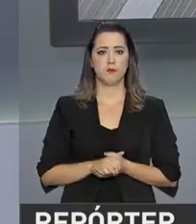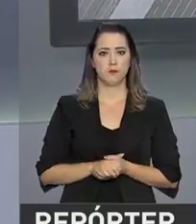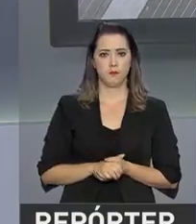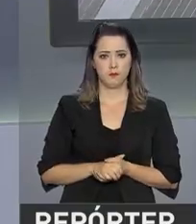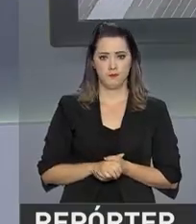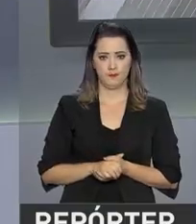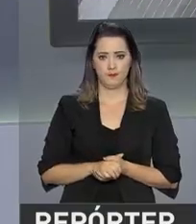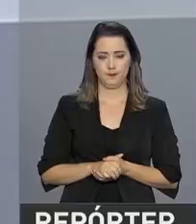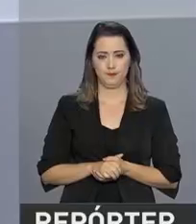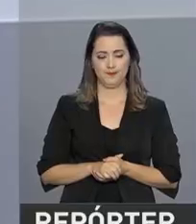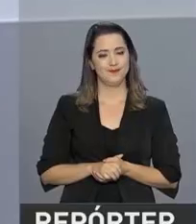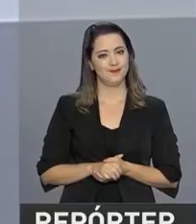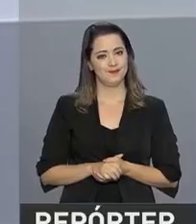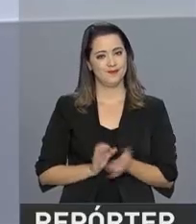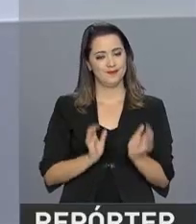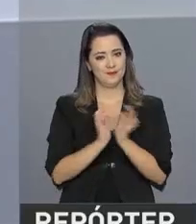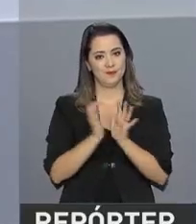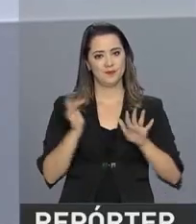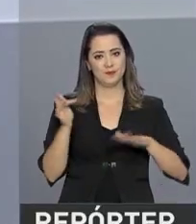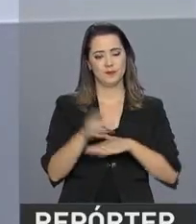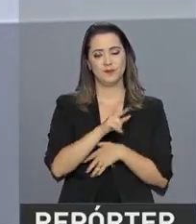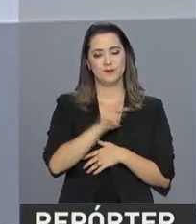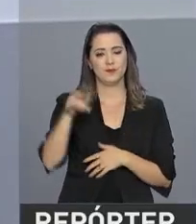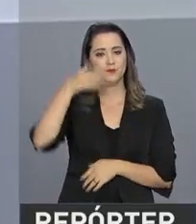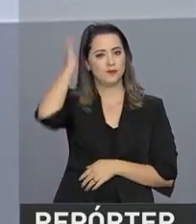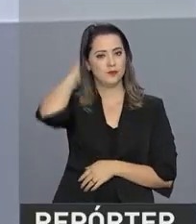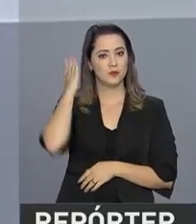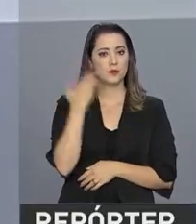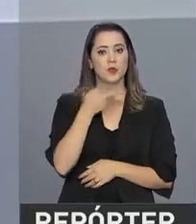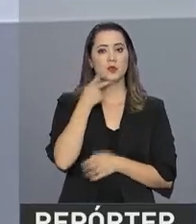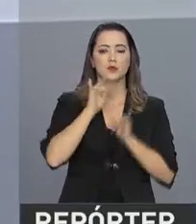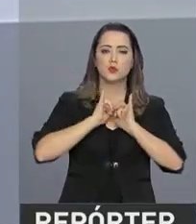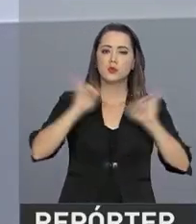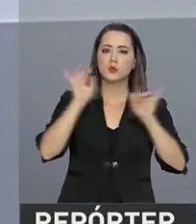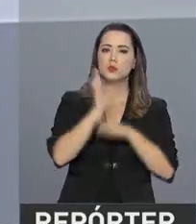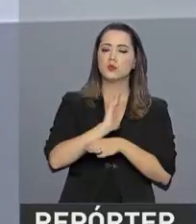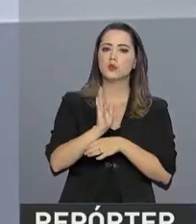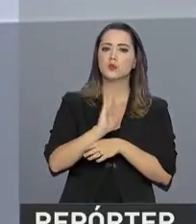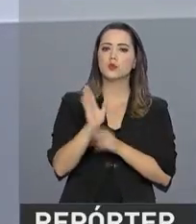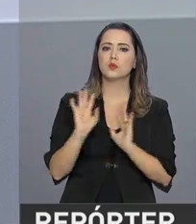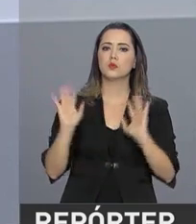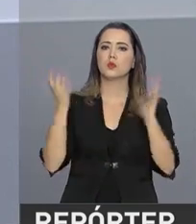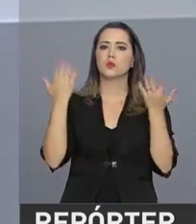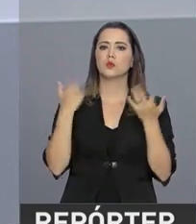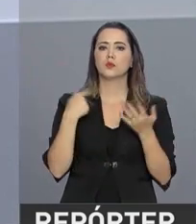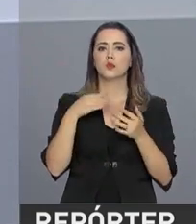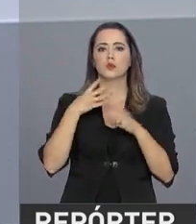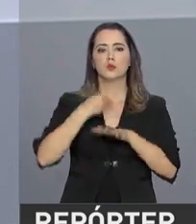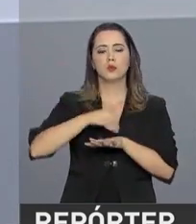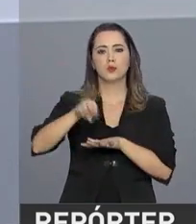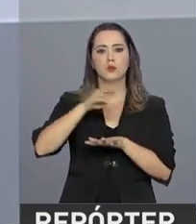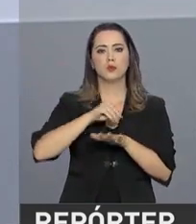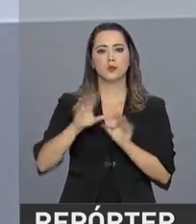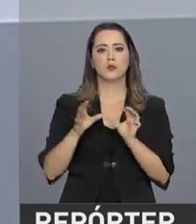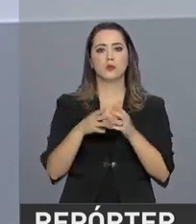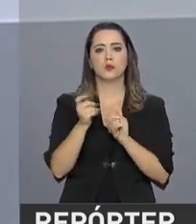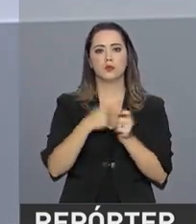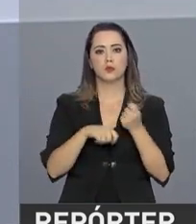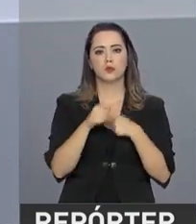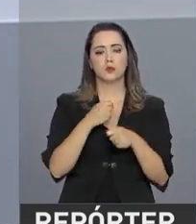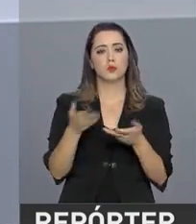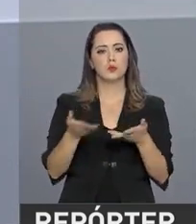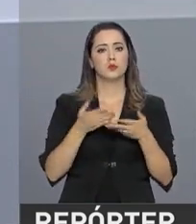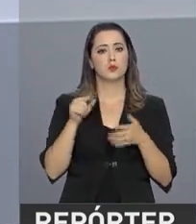dieese e pelas redes sociais o presidente michel temer divulgou um vídeo em que comemora notícias da área